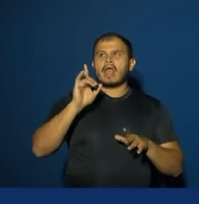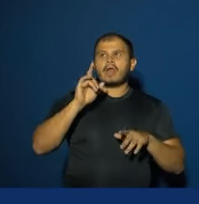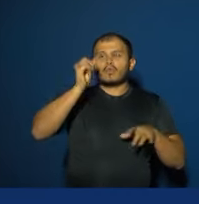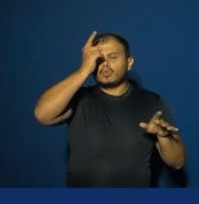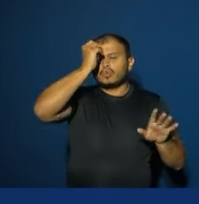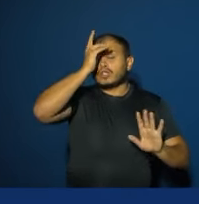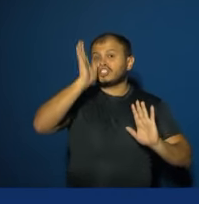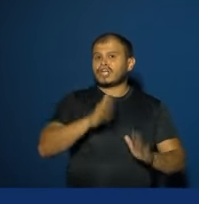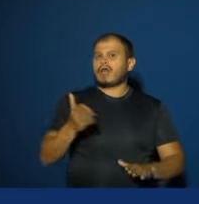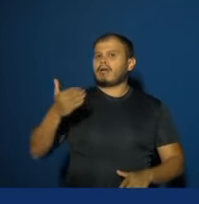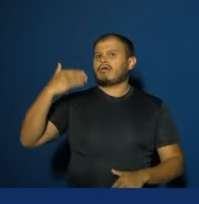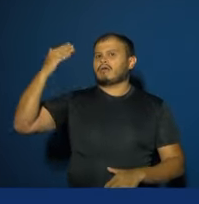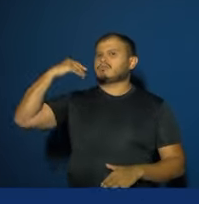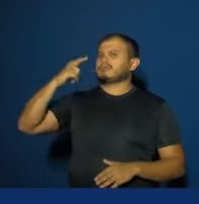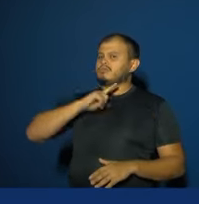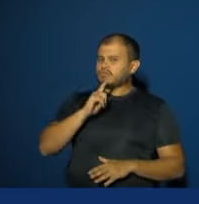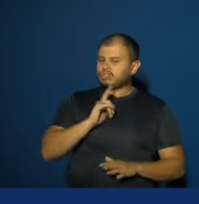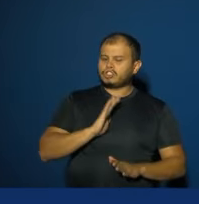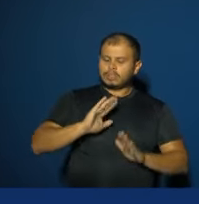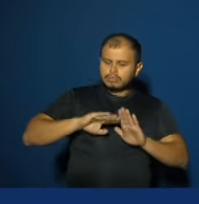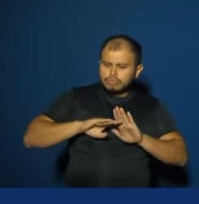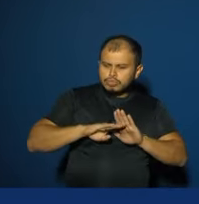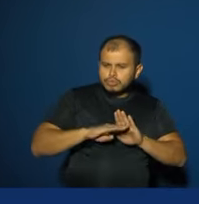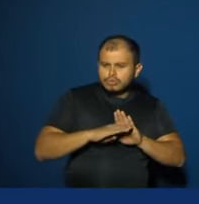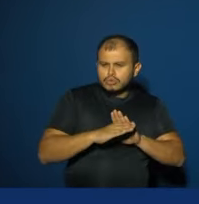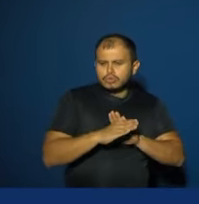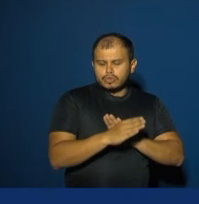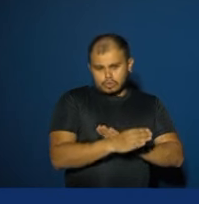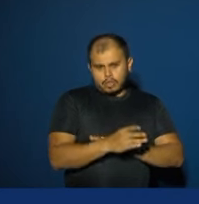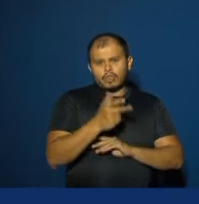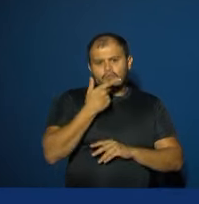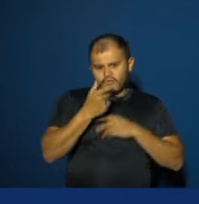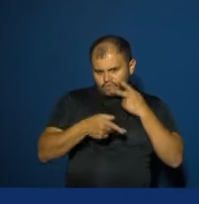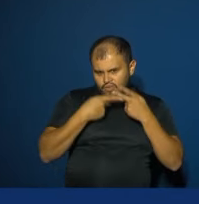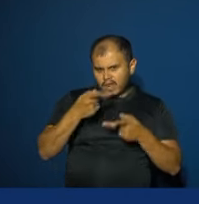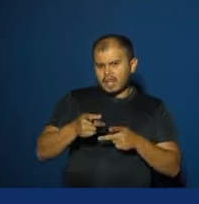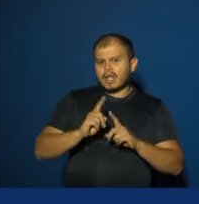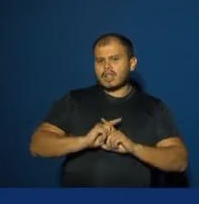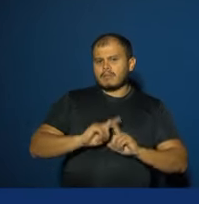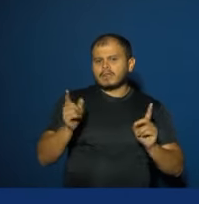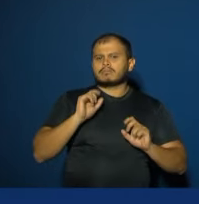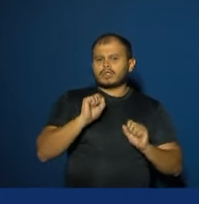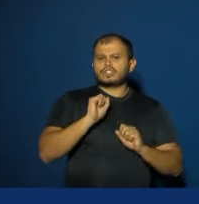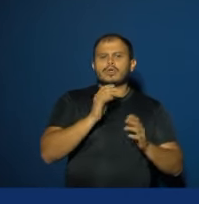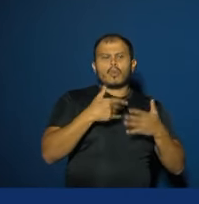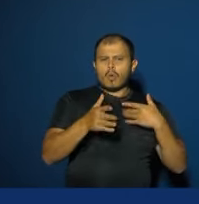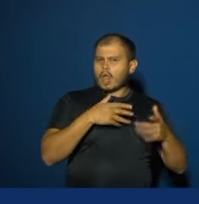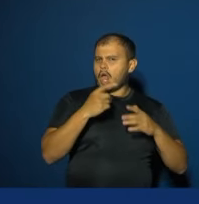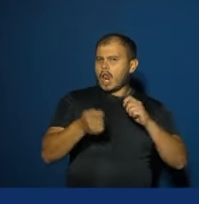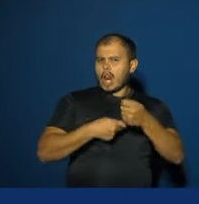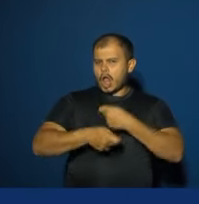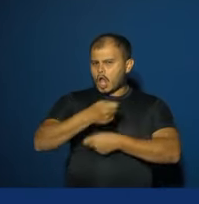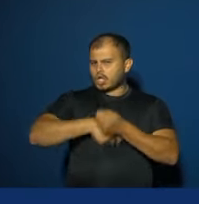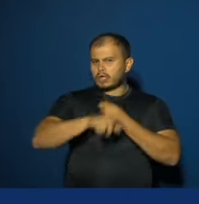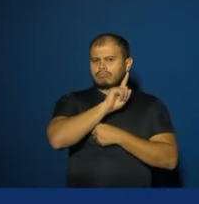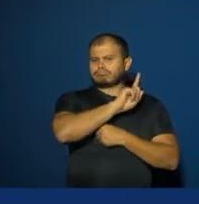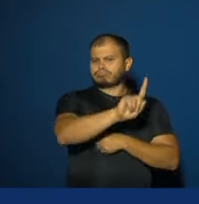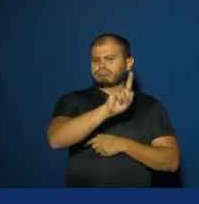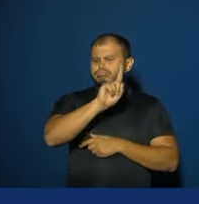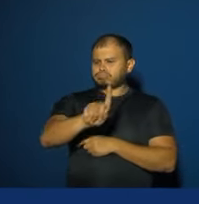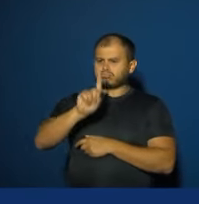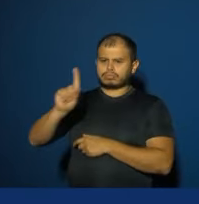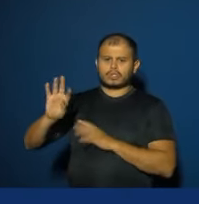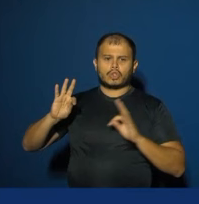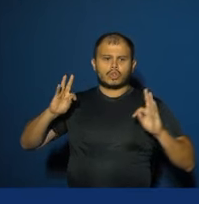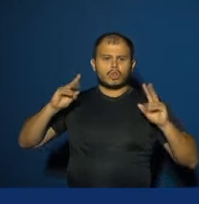favorecia tudo isso eu tô contando assim mas eu sou muito verdadeira vocês podem ir em qualquer loja que qualquer um vai responder isso todo mundo tem uma linha